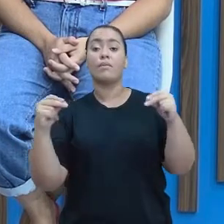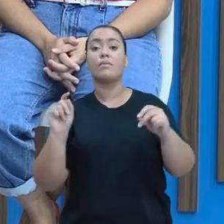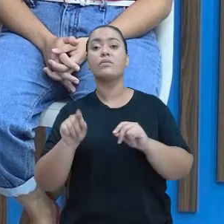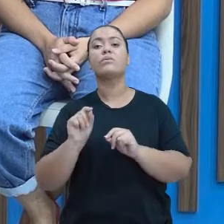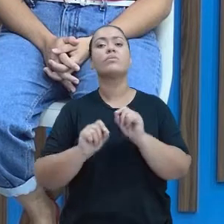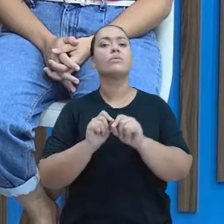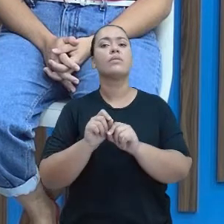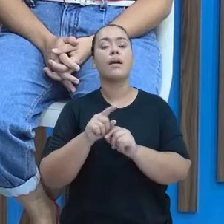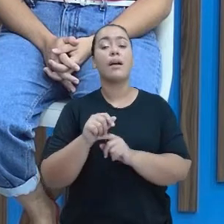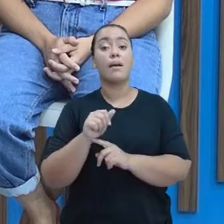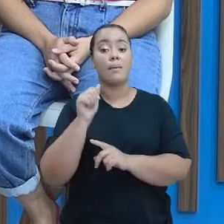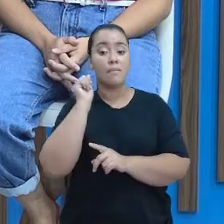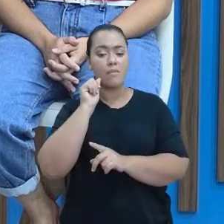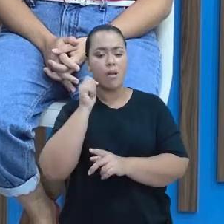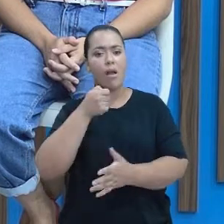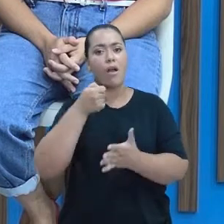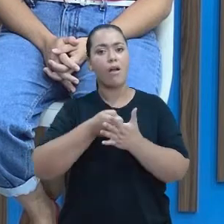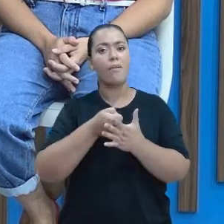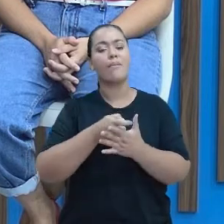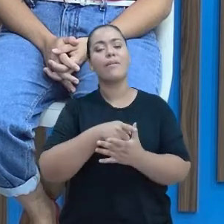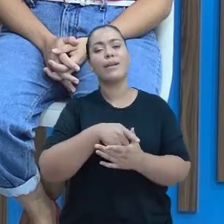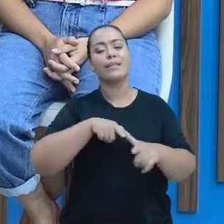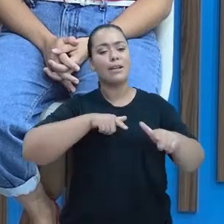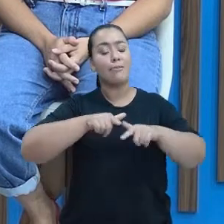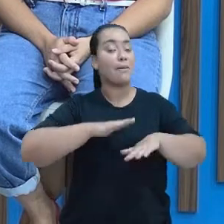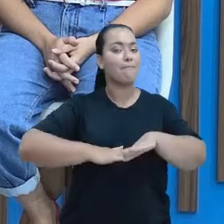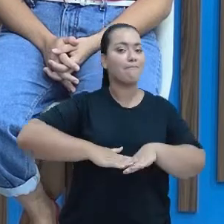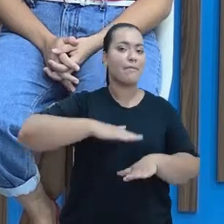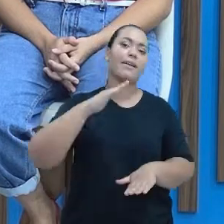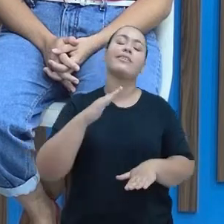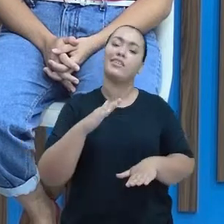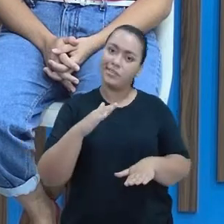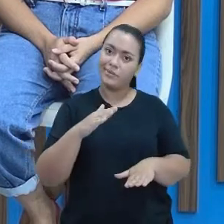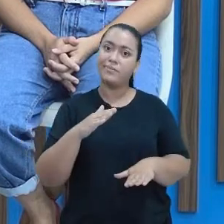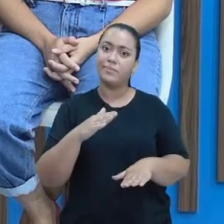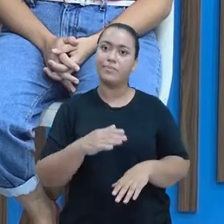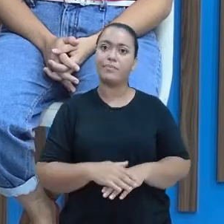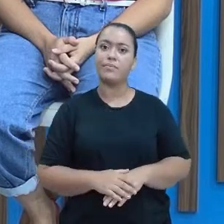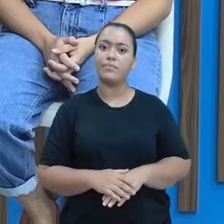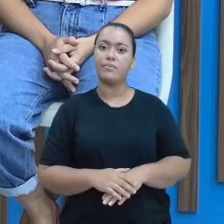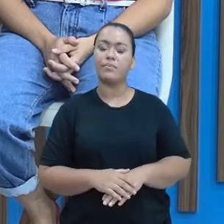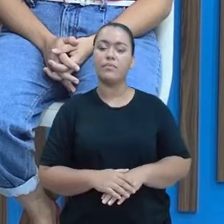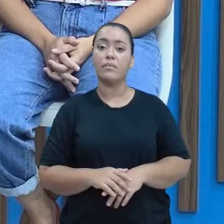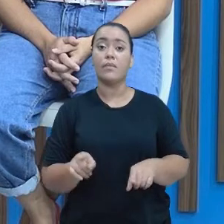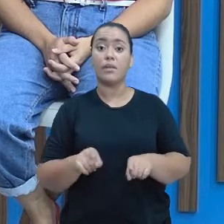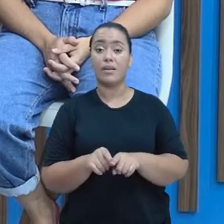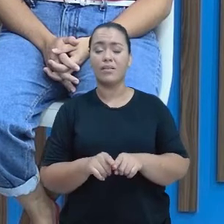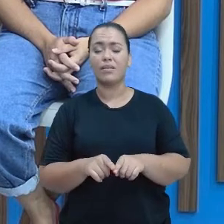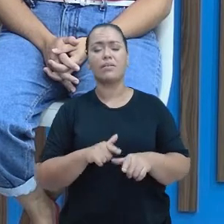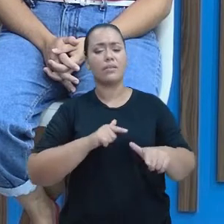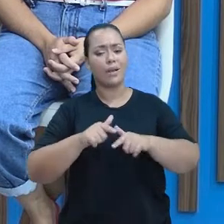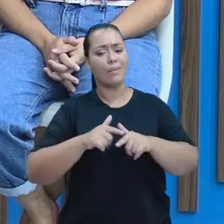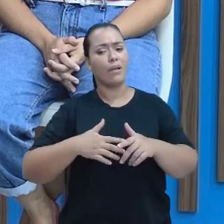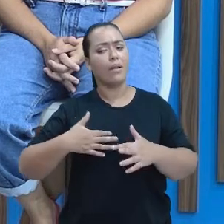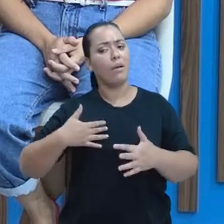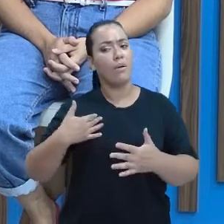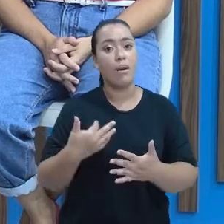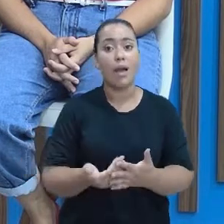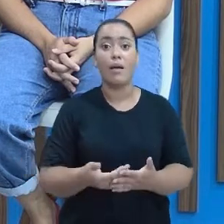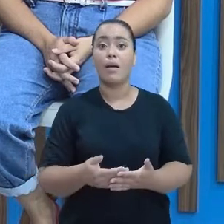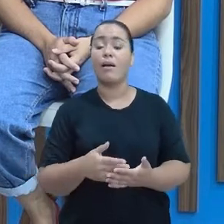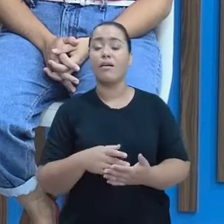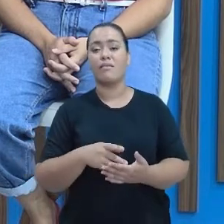obriga essas mulheres a trabalhar muito mais, a trabalhar até a velhice ou até a